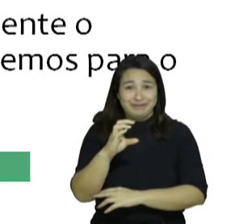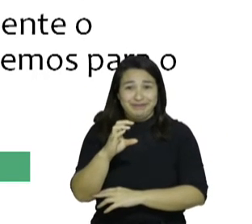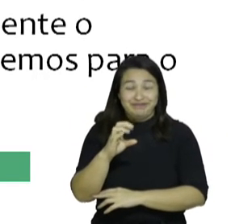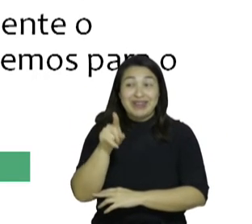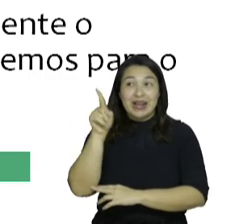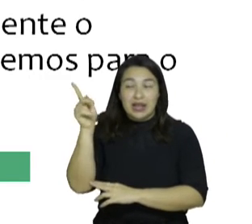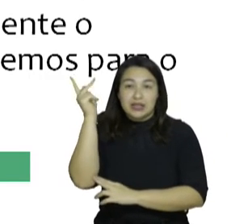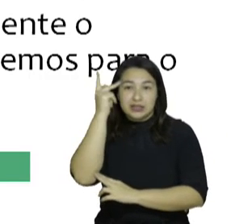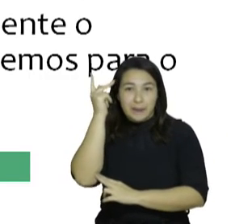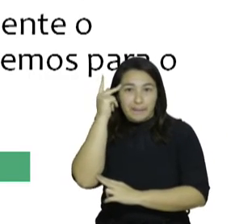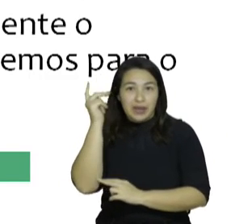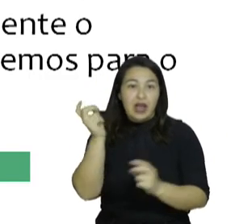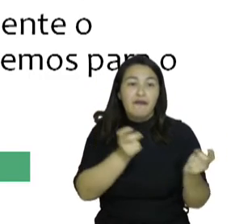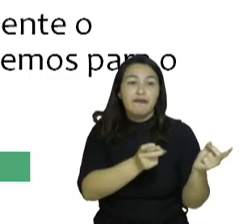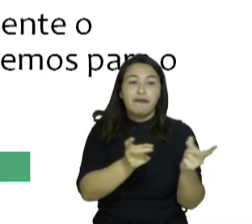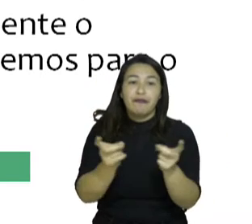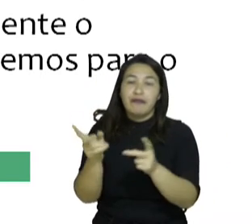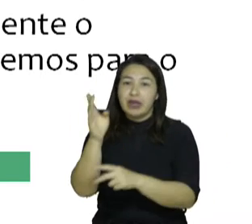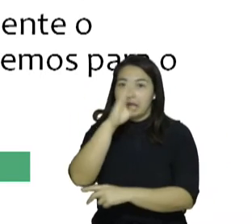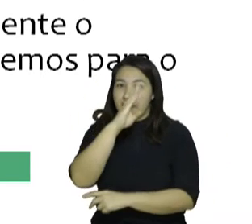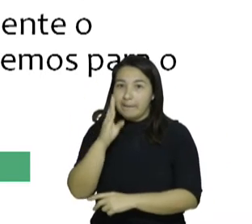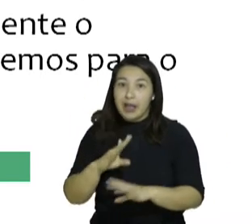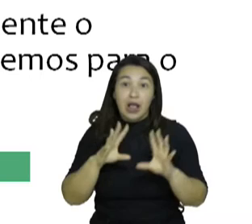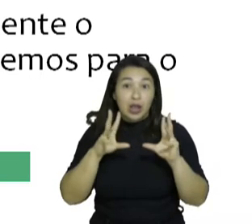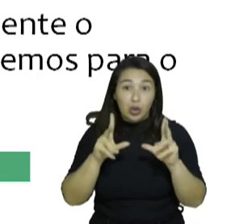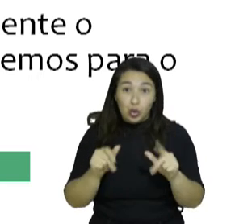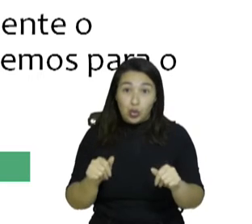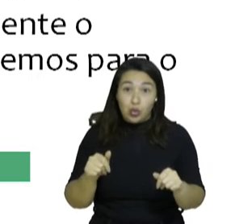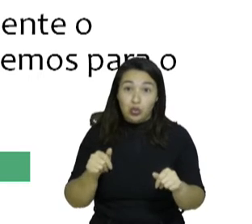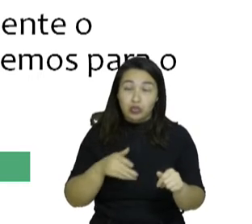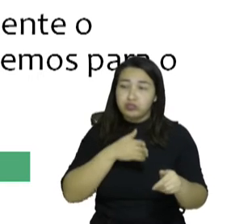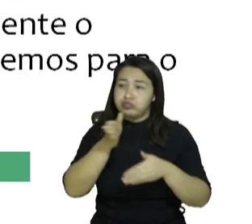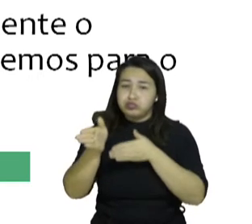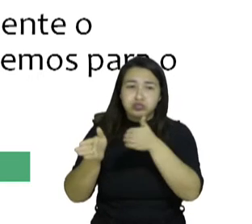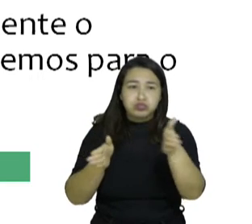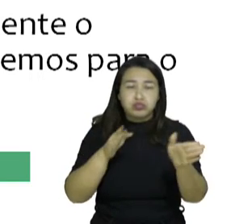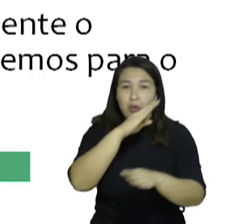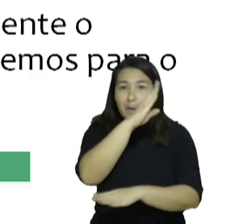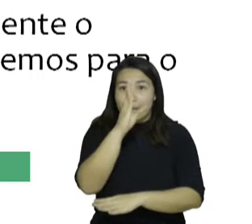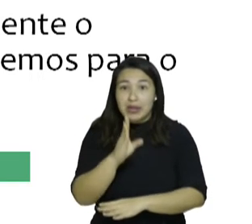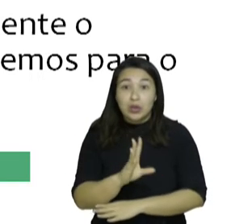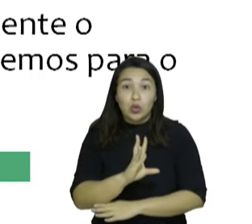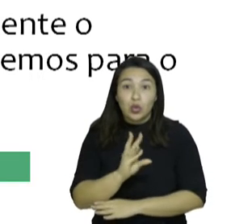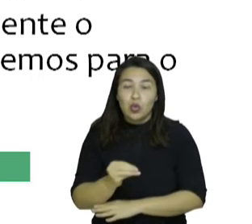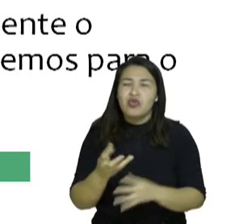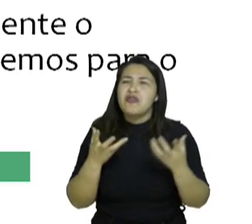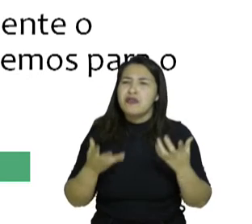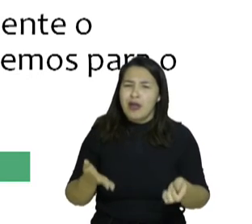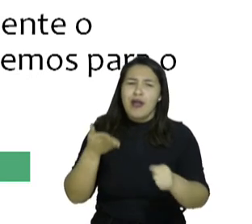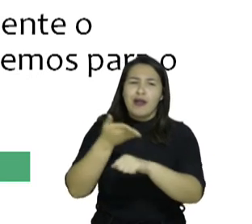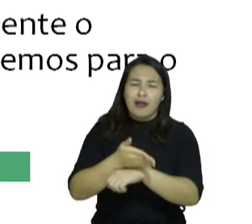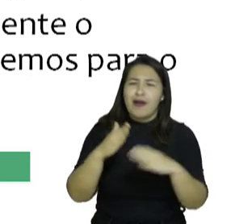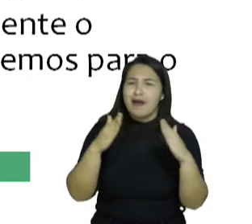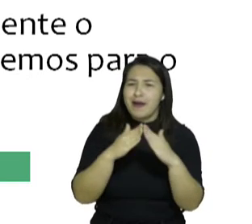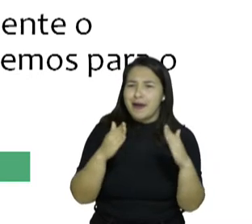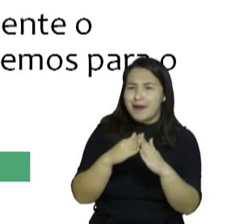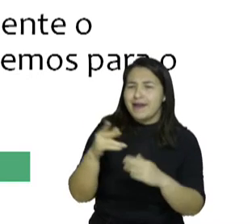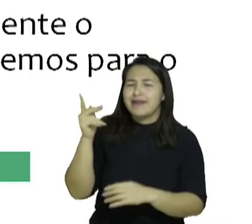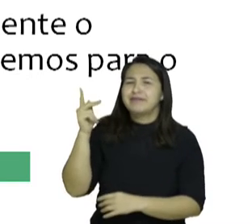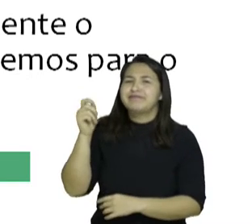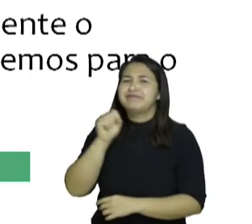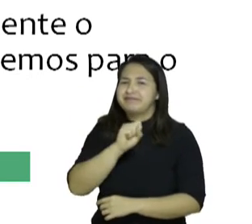vendas no Brasil inteiro e eu ando Às vezes nesse Brasil também e eu ah eu gostaria de Santa Onde é que tu mora mora em Santa Catarina